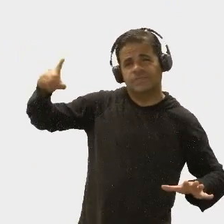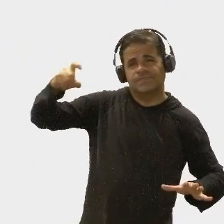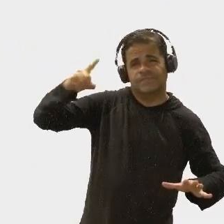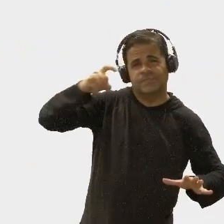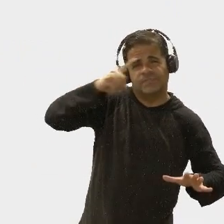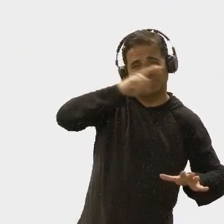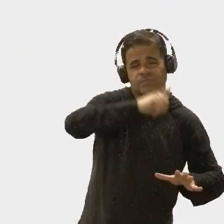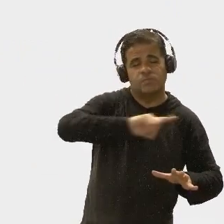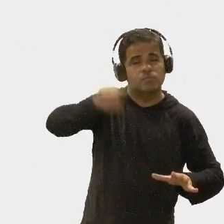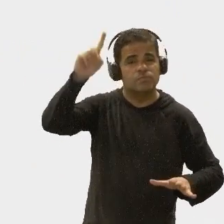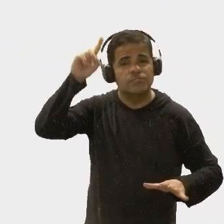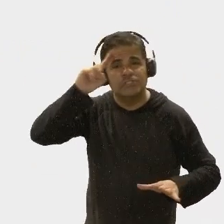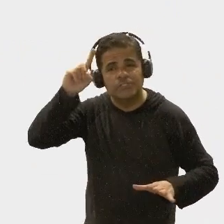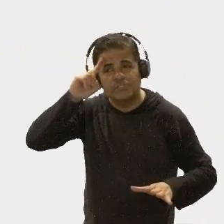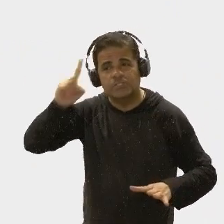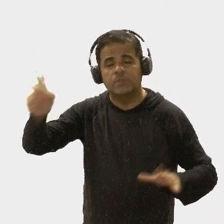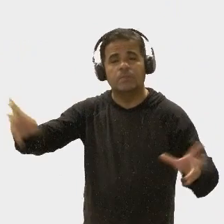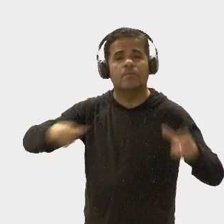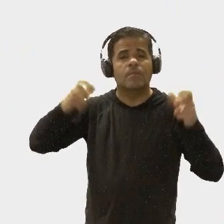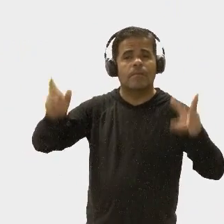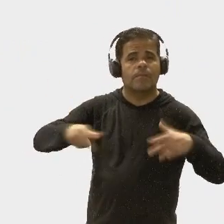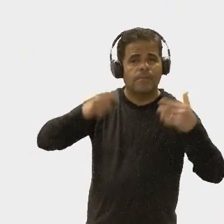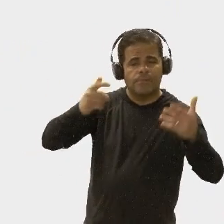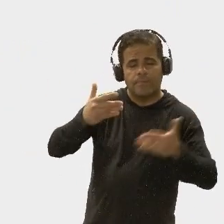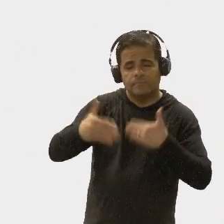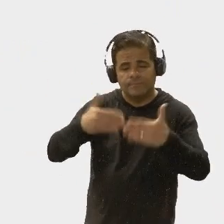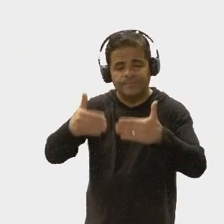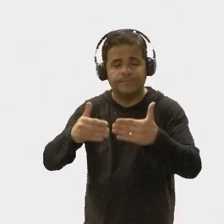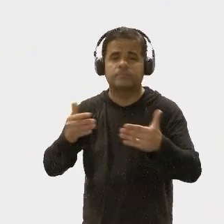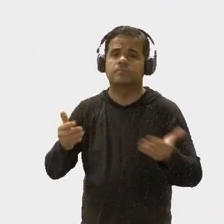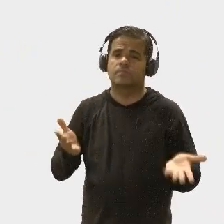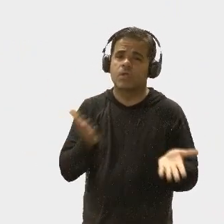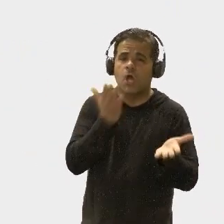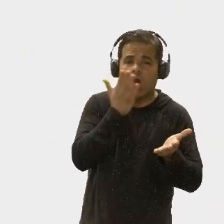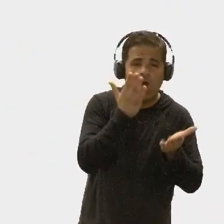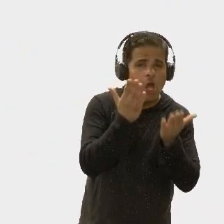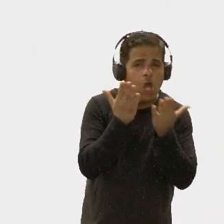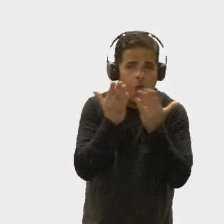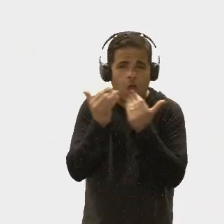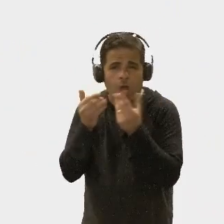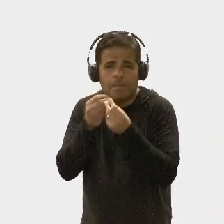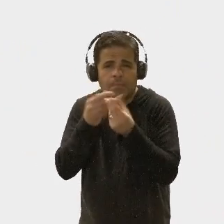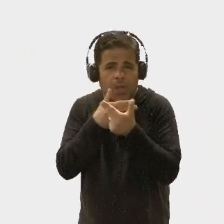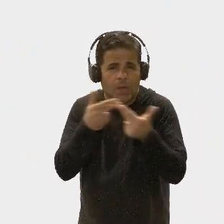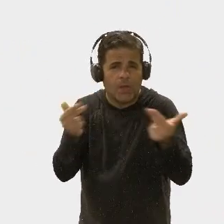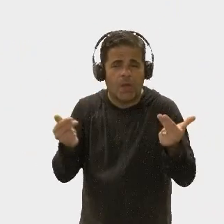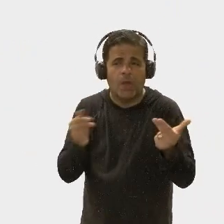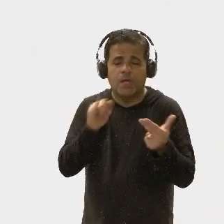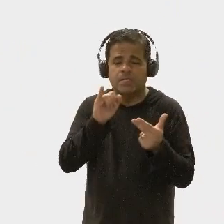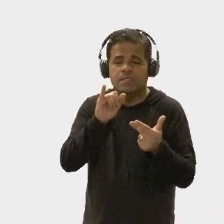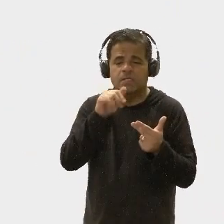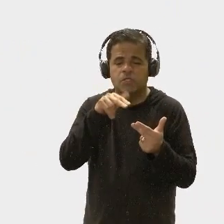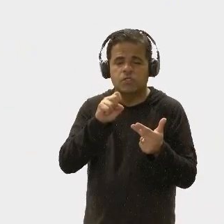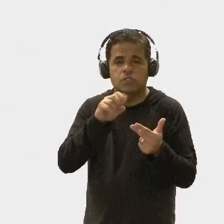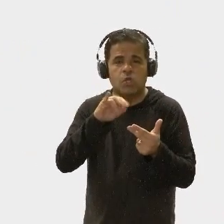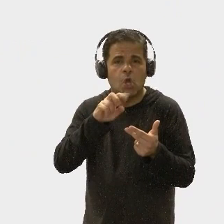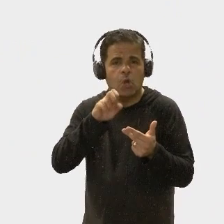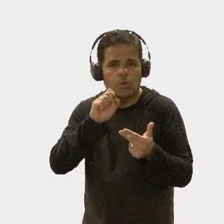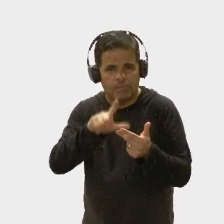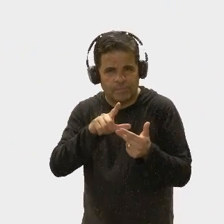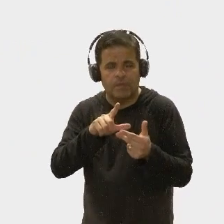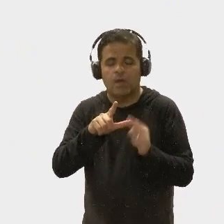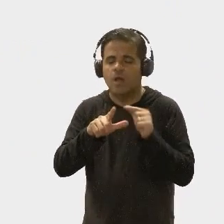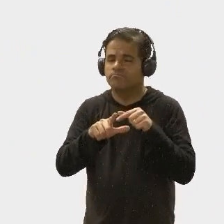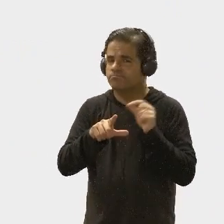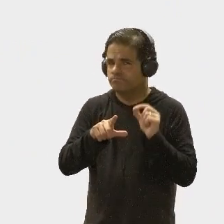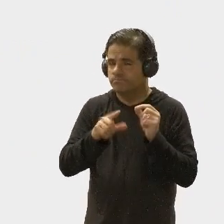na dieta do dia a dia o consumo de fibras solúveis. A gente come muita fibra insolúvel. Então essa combinação